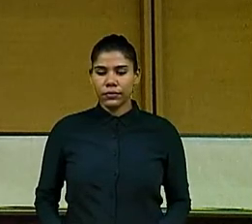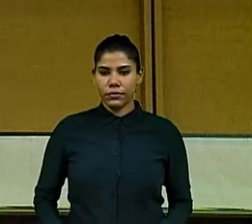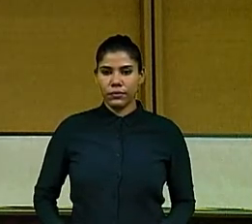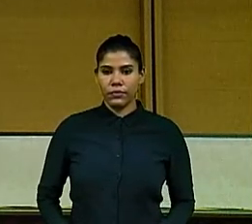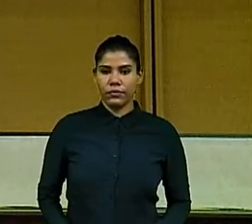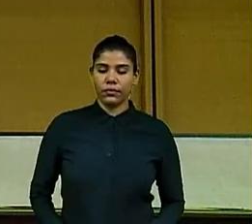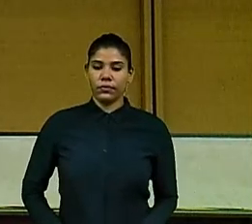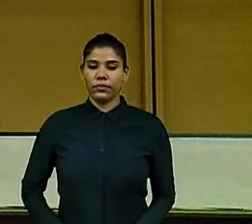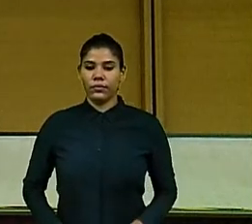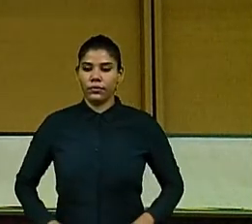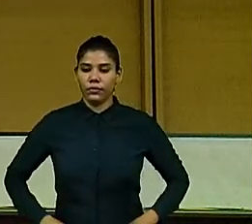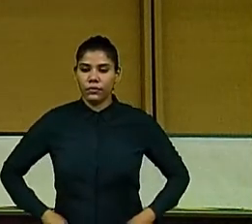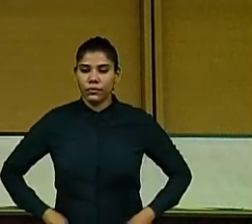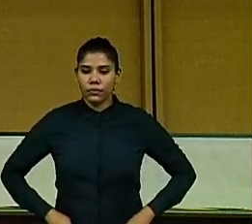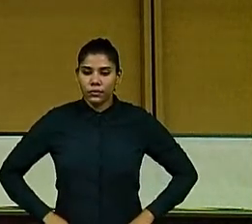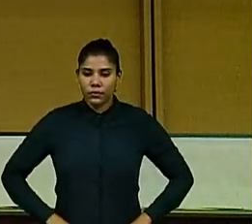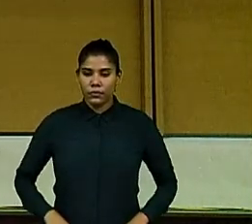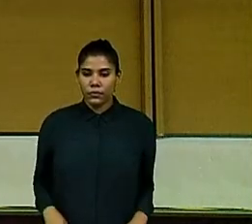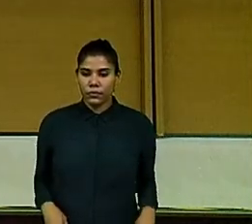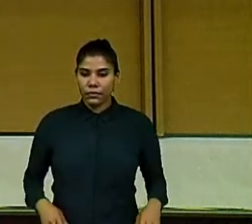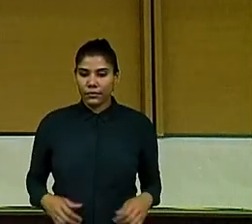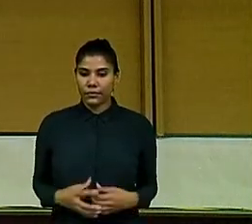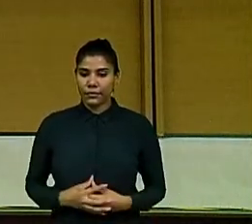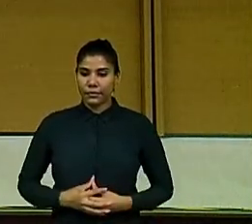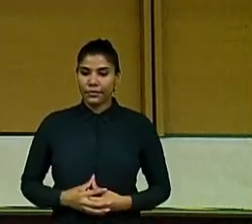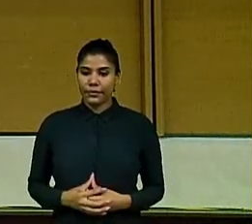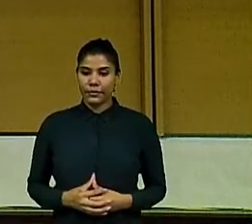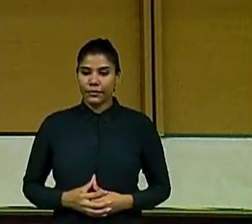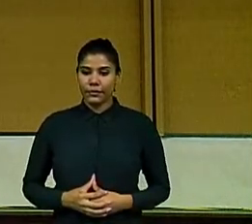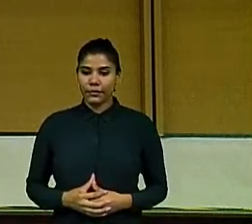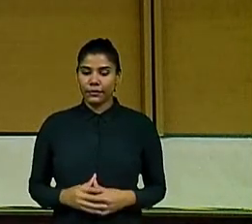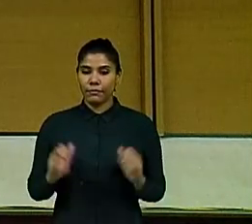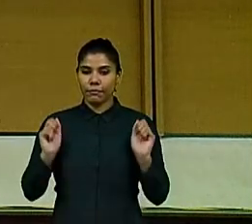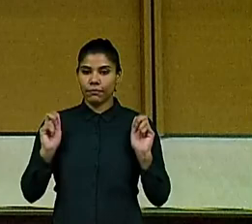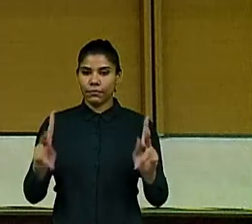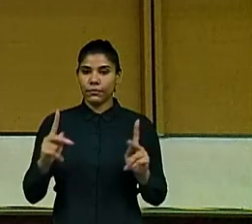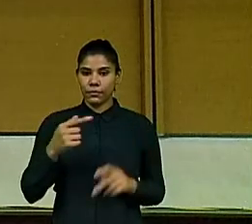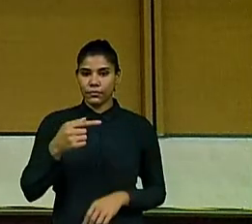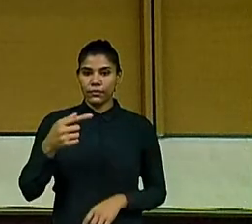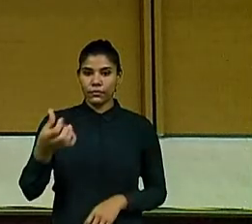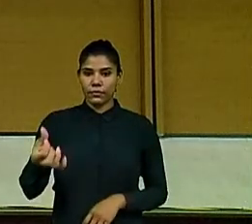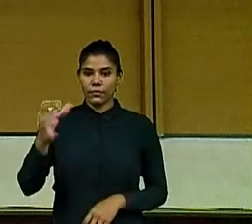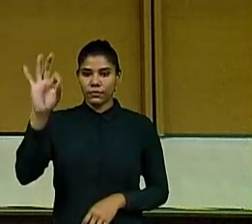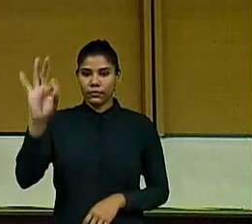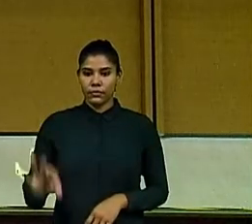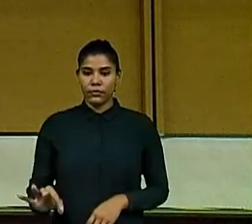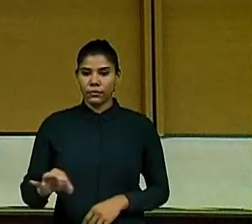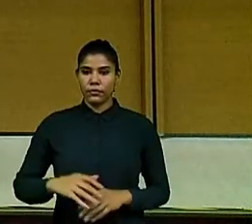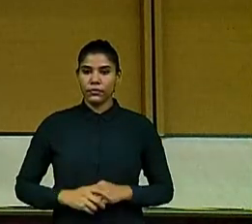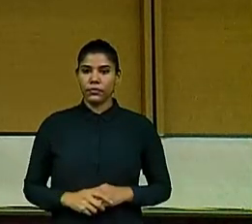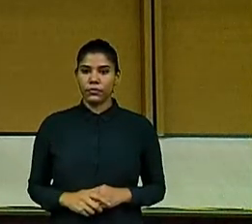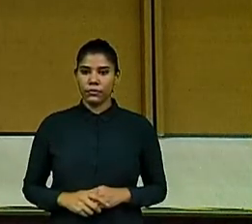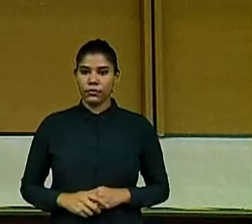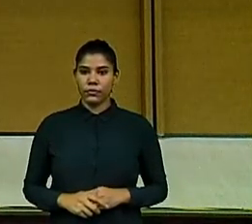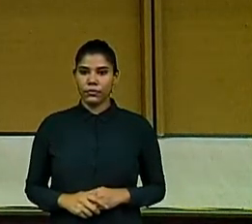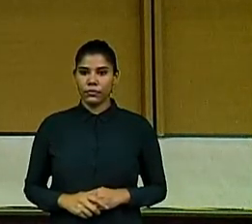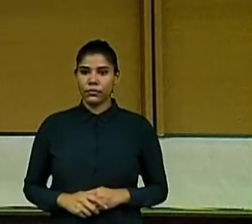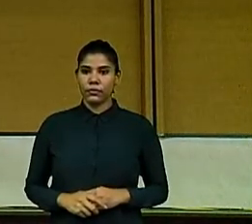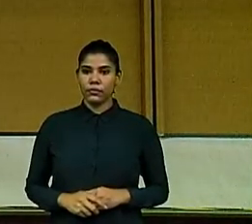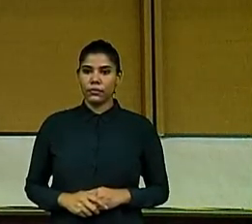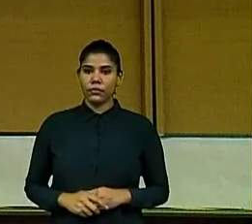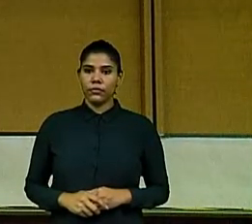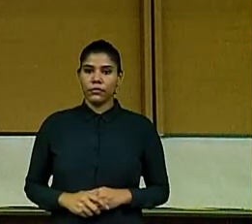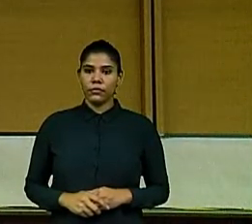ou o Lula né OK 76%. tá então a maior certo